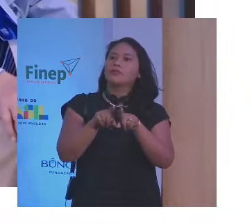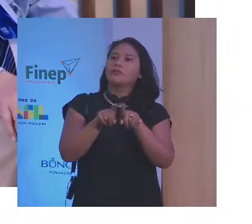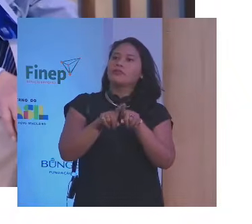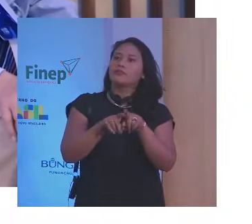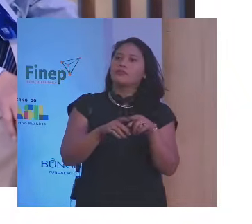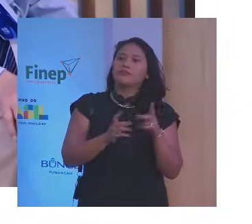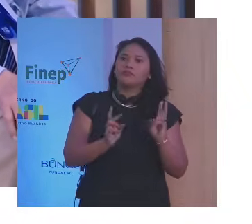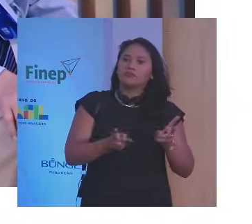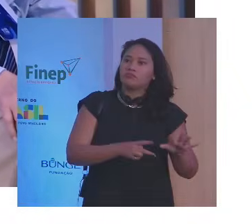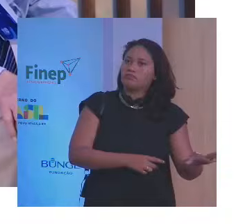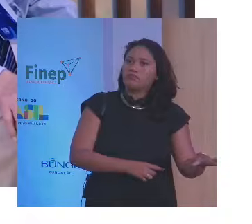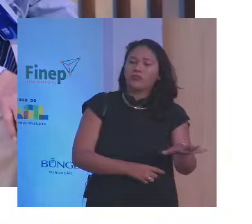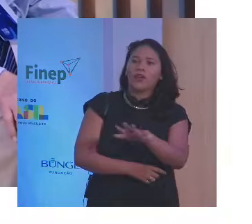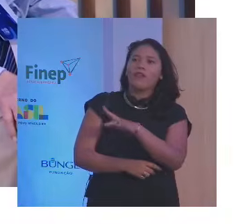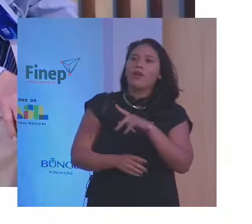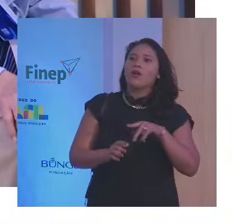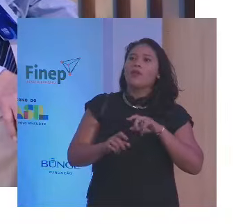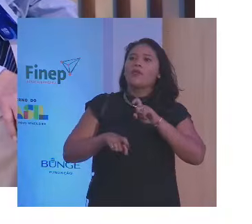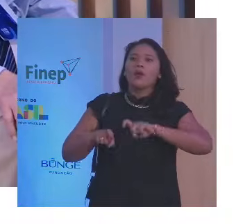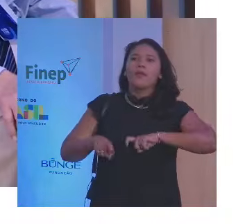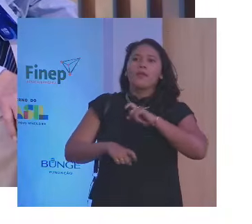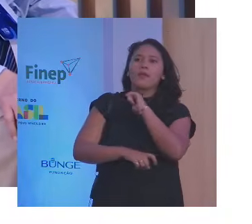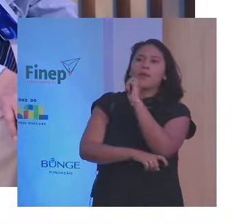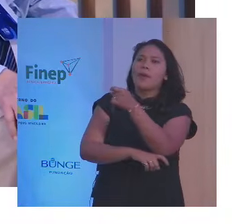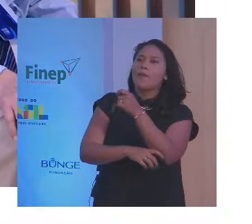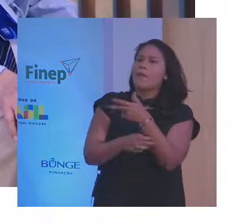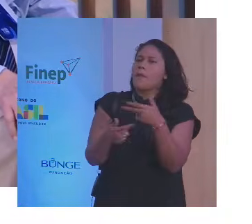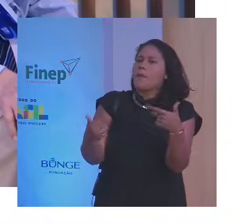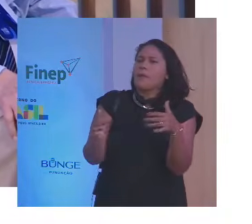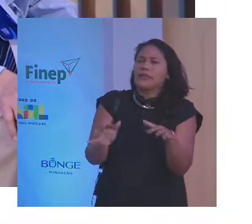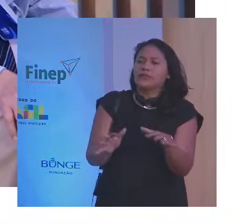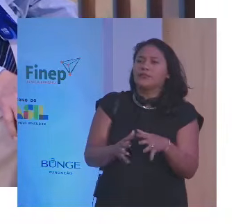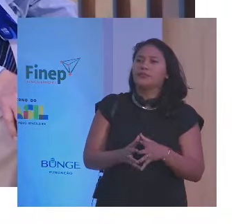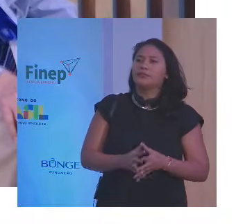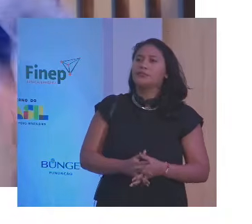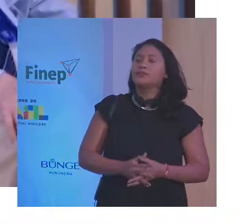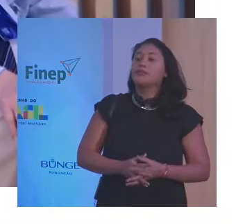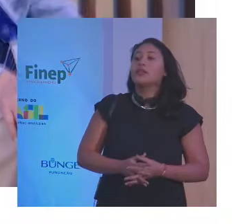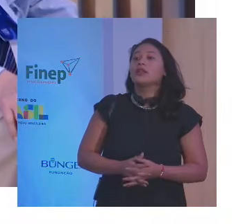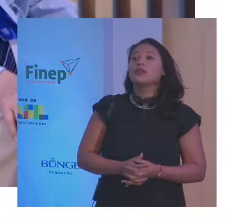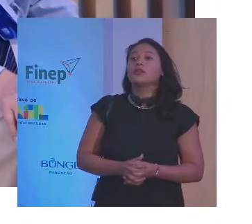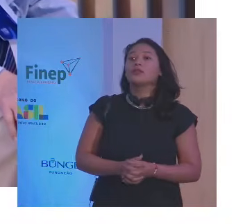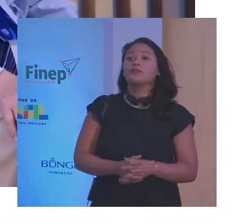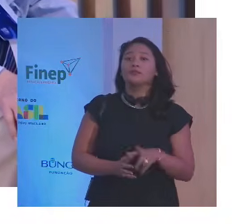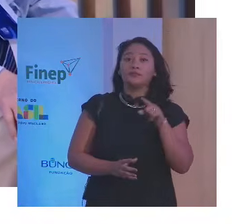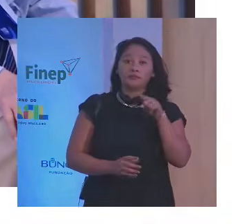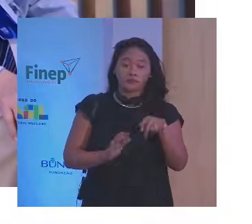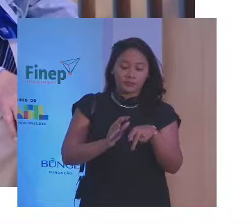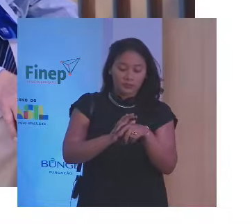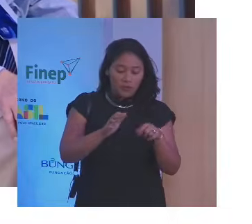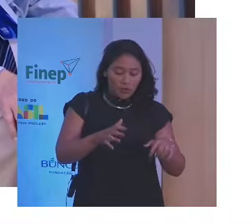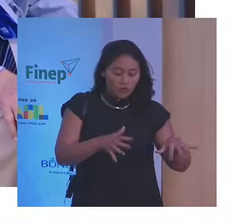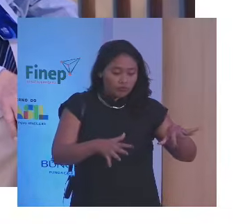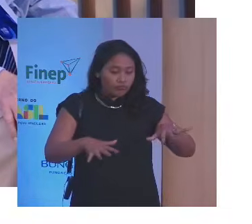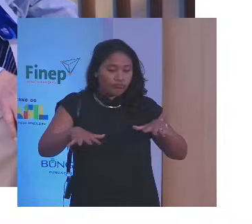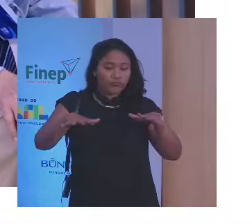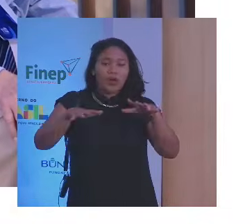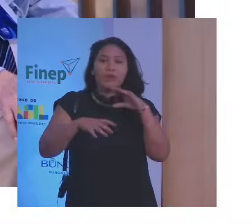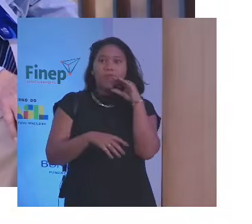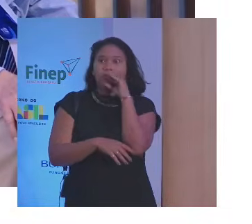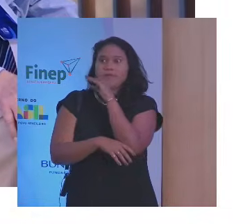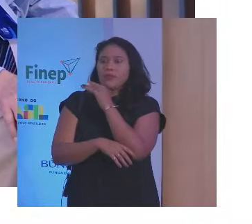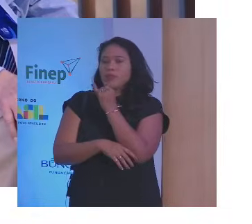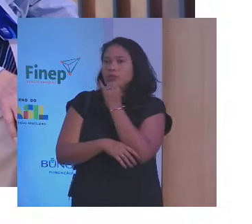de recifes mesofóticos, produtividade pesqueira, etc. E se o nível do mar sobe e se aquece,